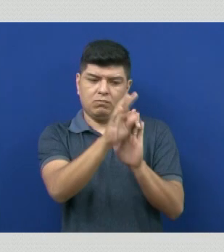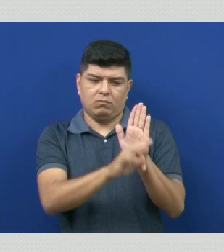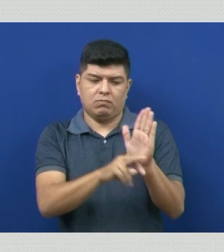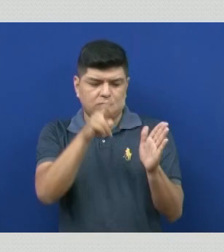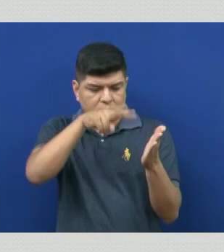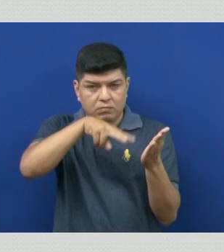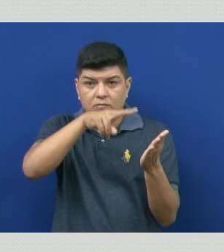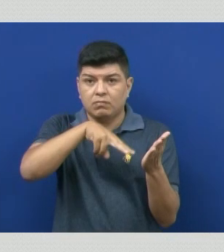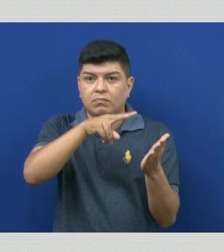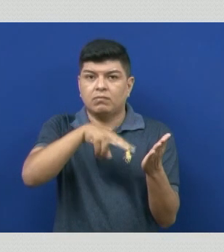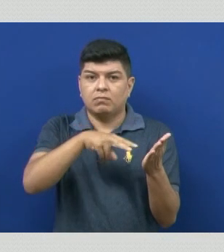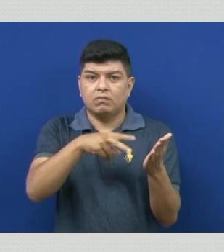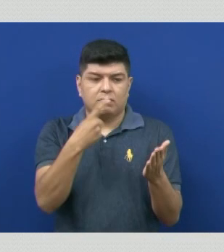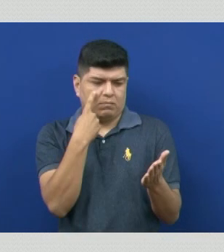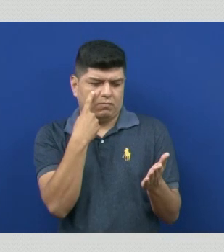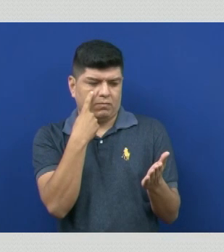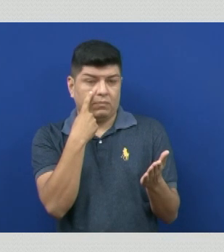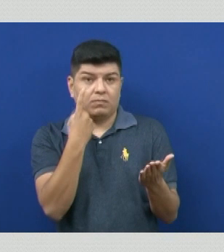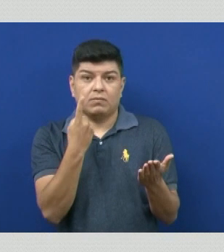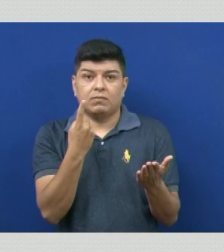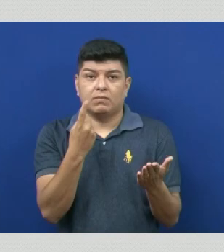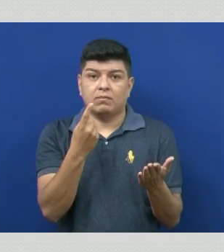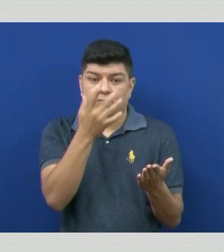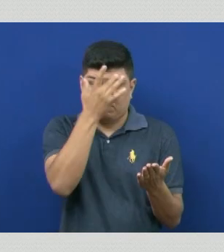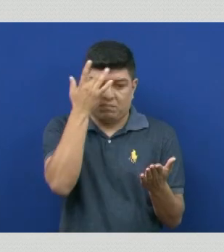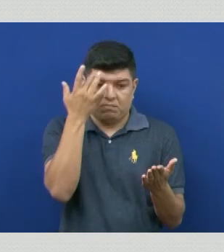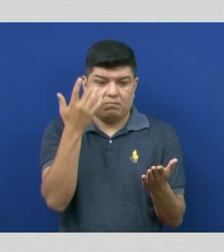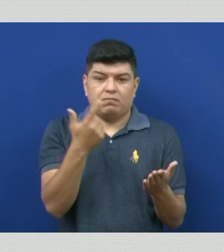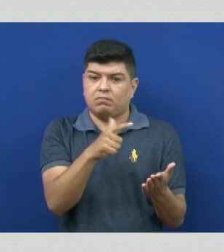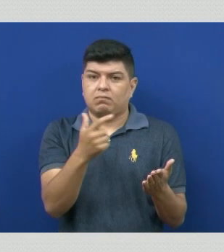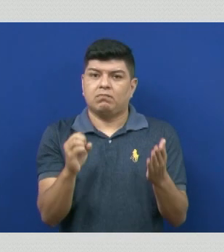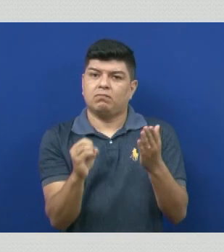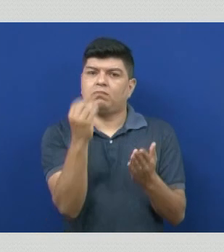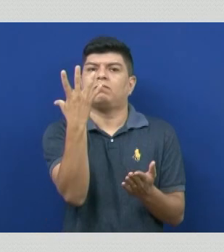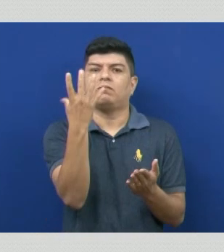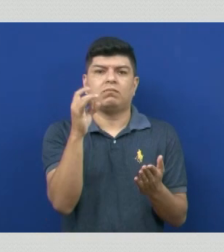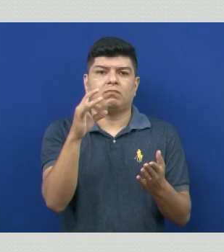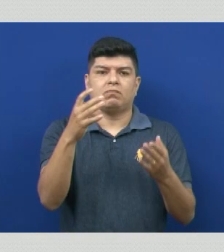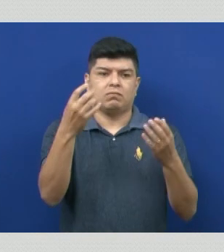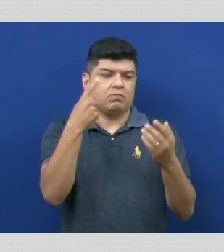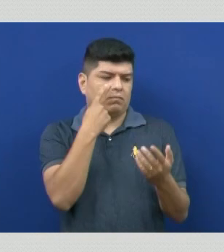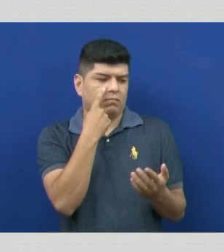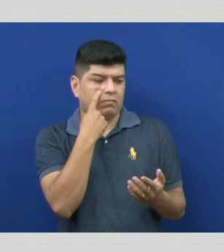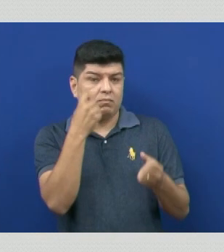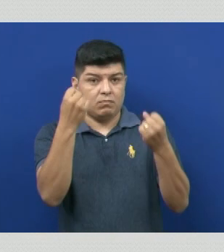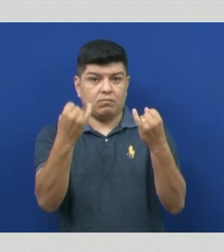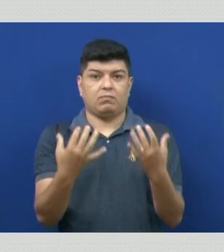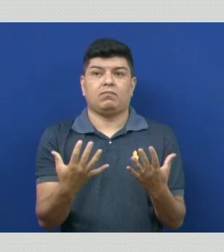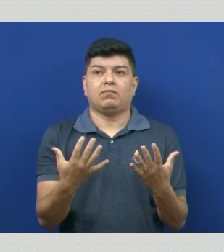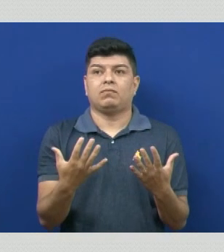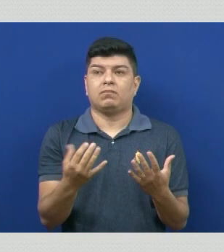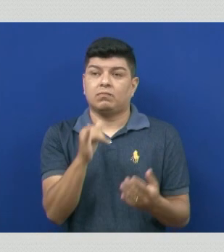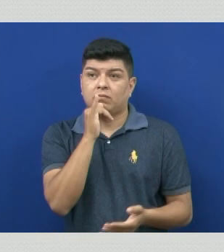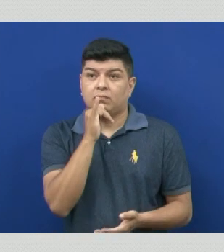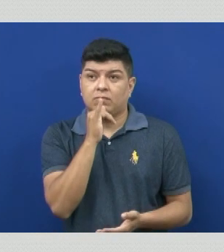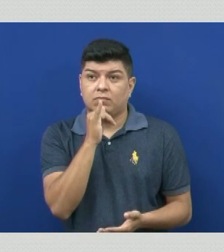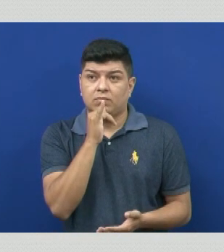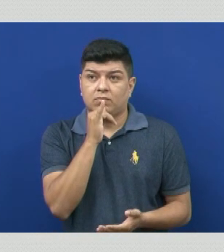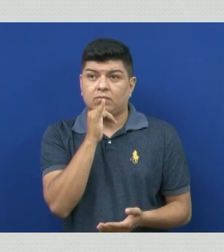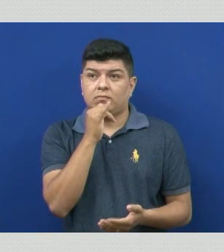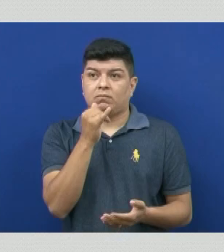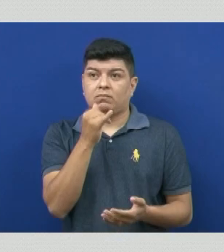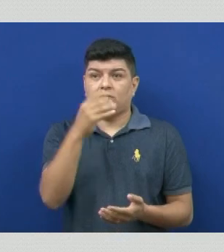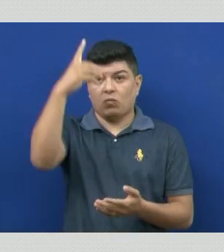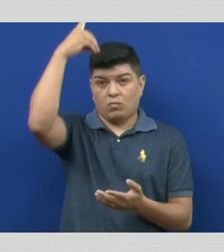analisando, o narrador é observador, ou seja, aquele que não participa dos fatos e conta apenas o que observa. Exemplo: eu te faço